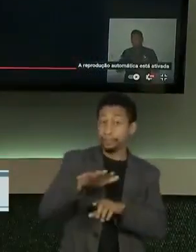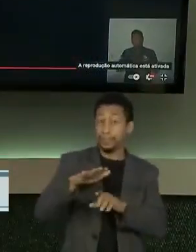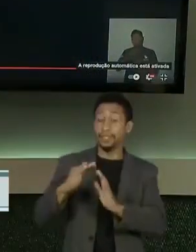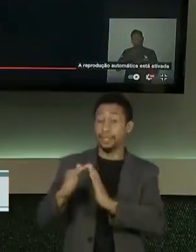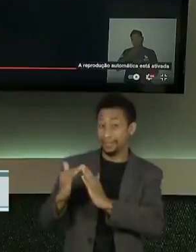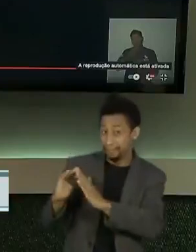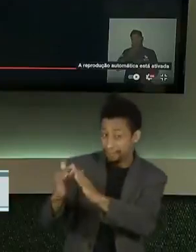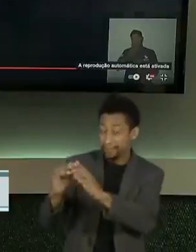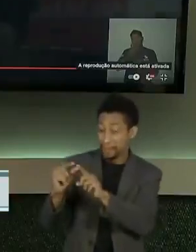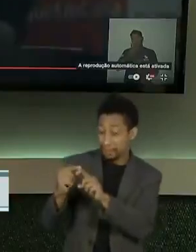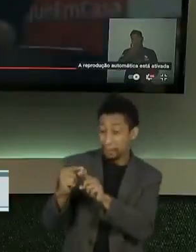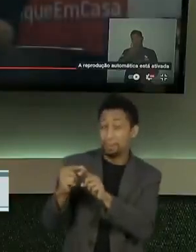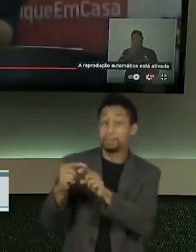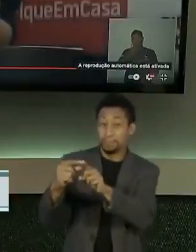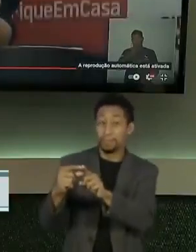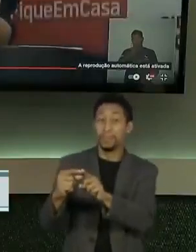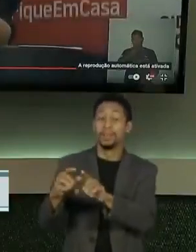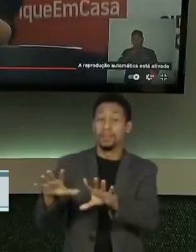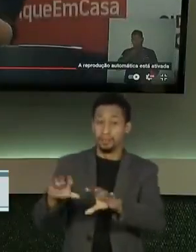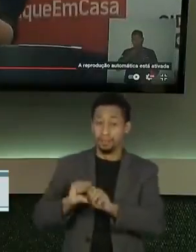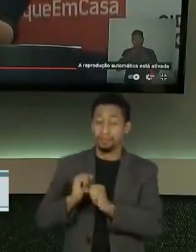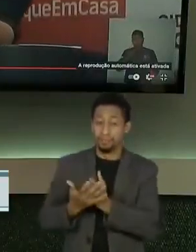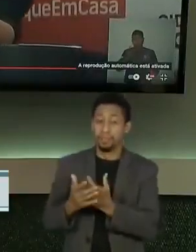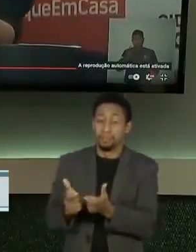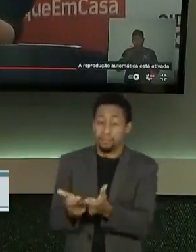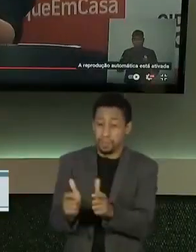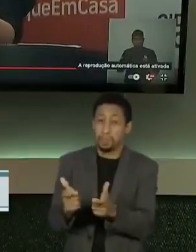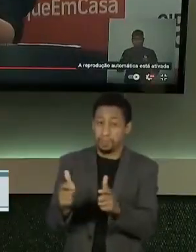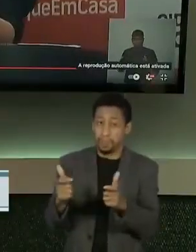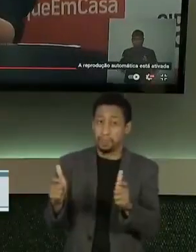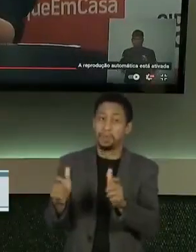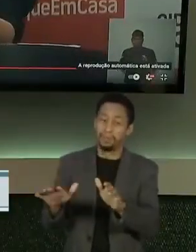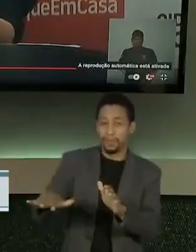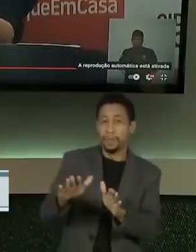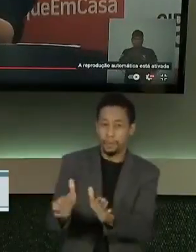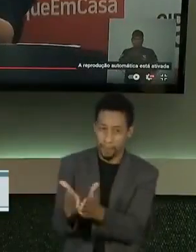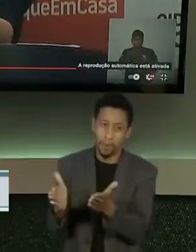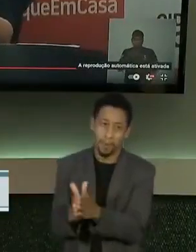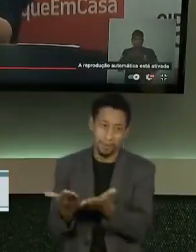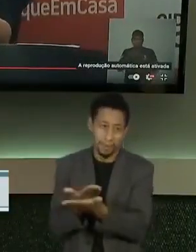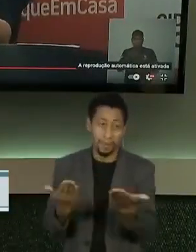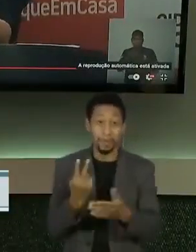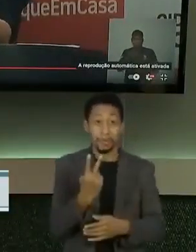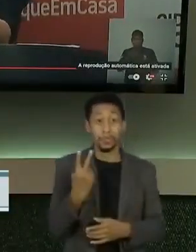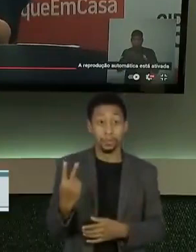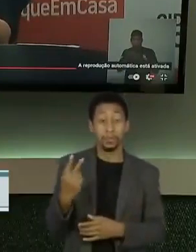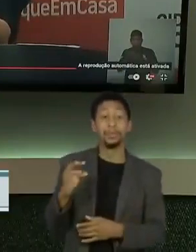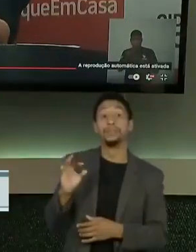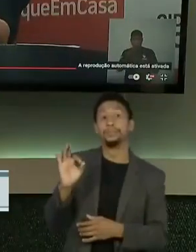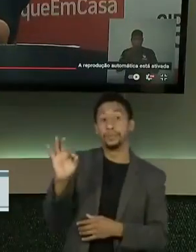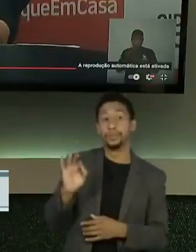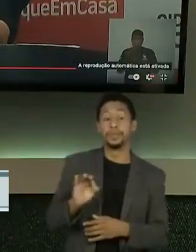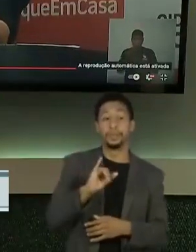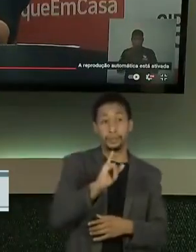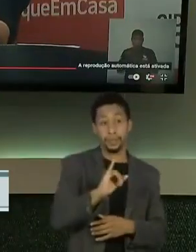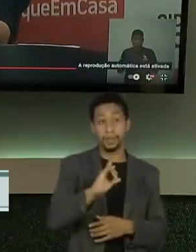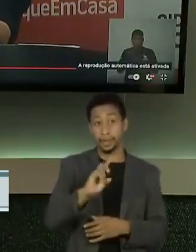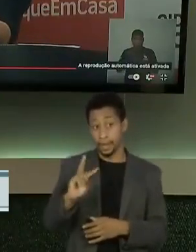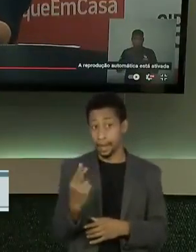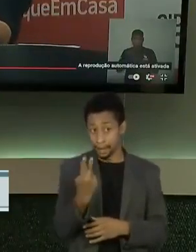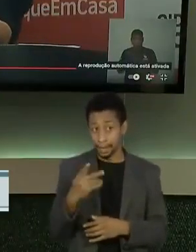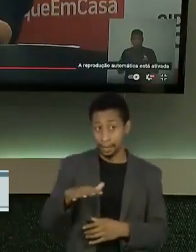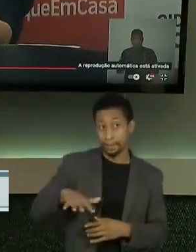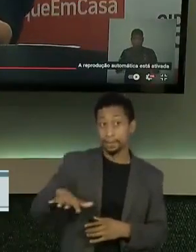bairros periféricos com índice de desenvolvimento humano de mais baixo, é de 22% na periferia